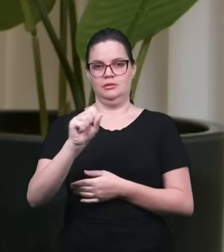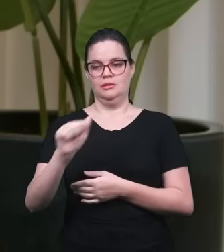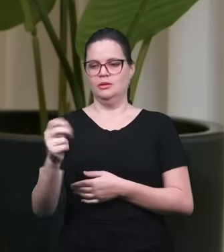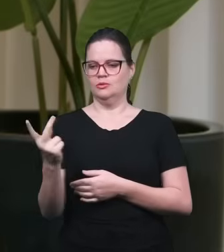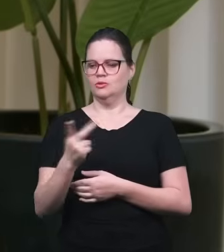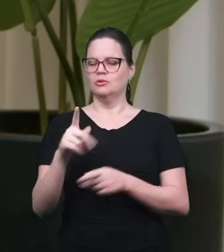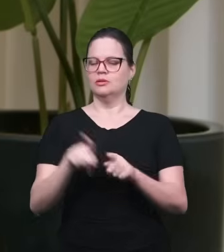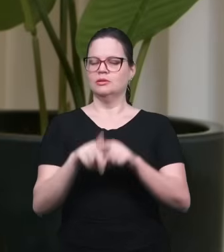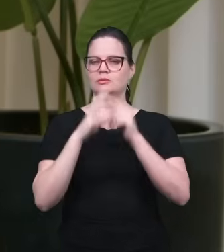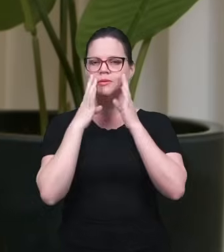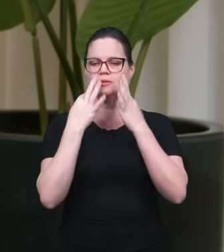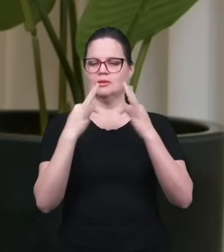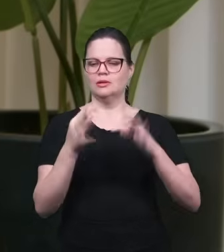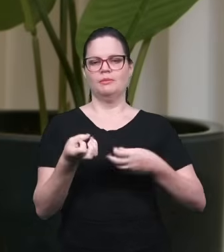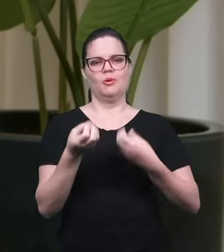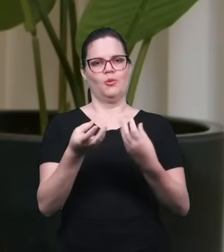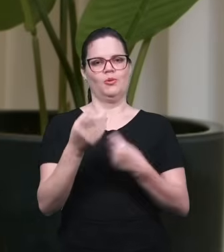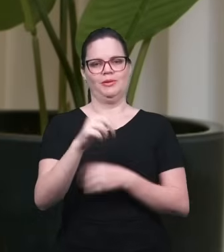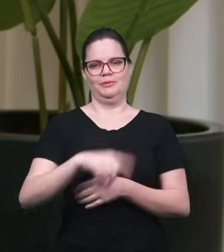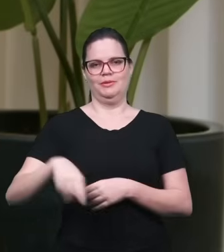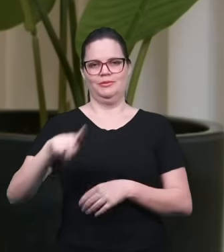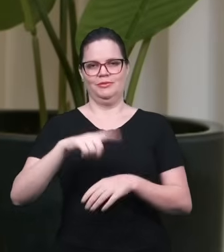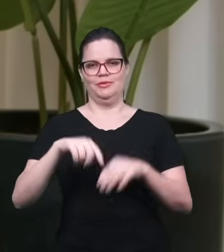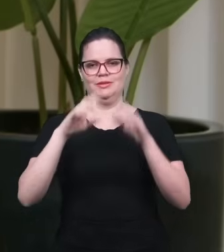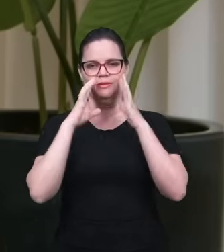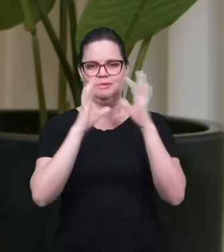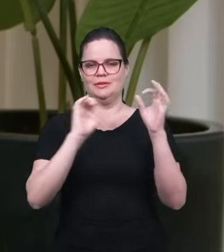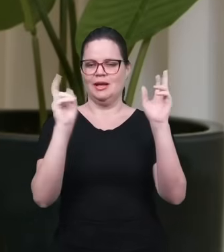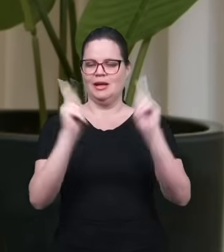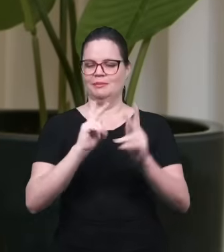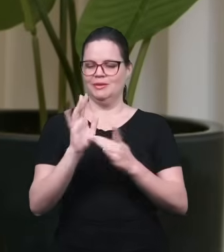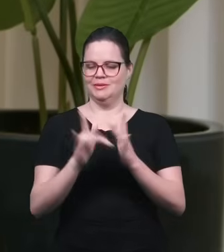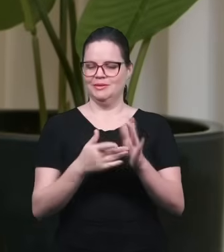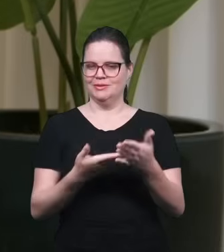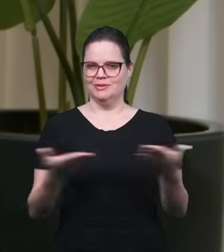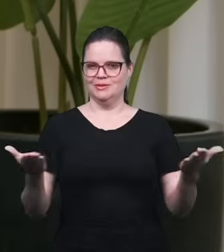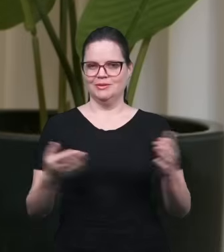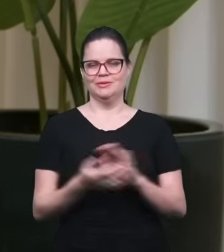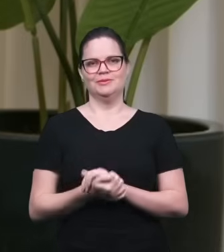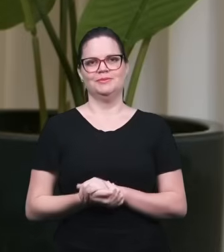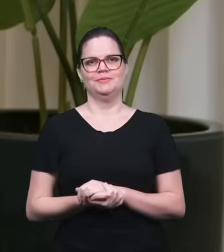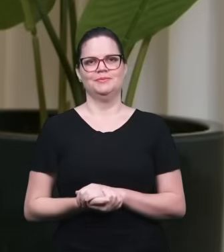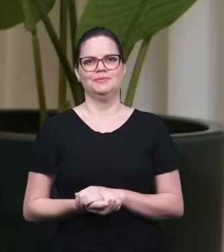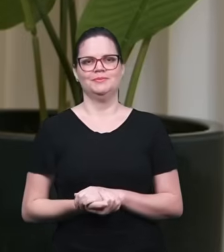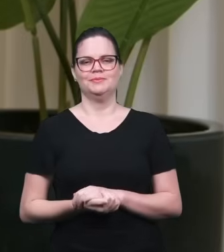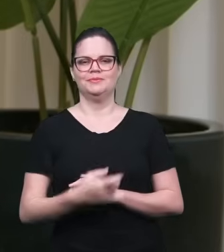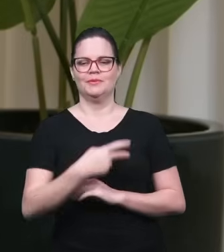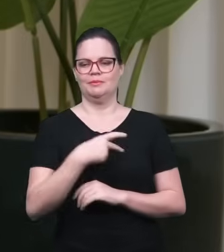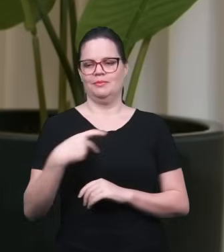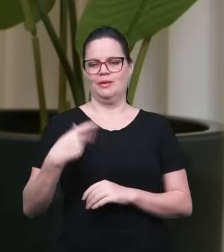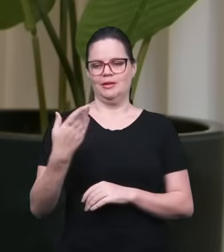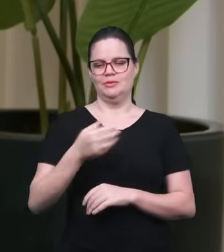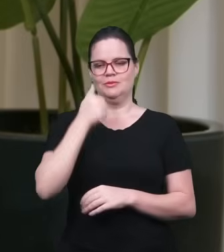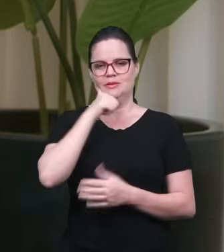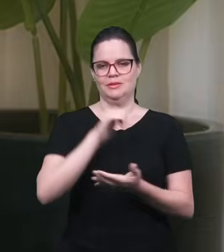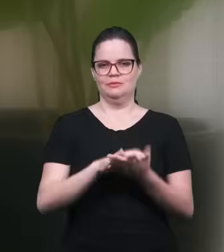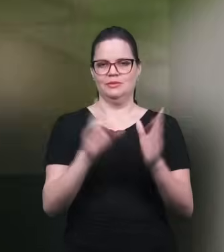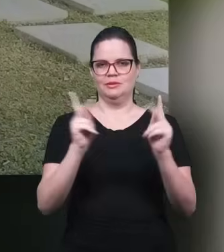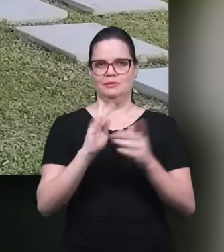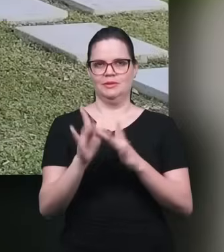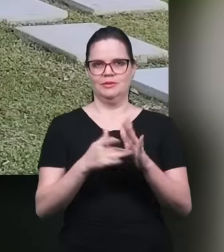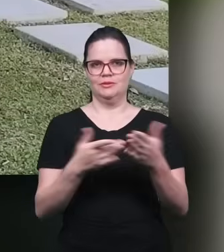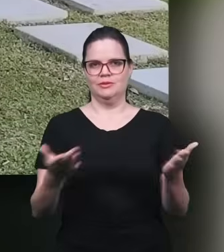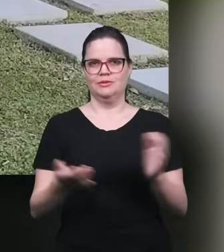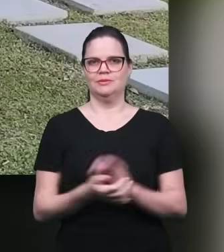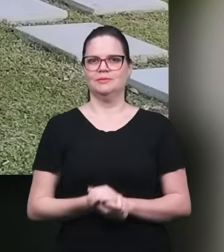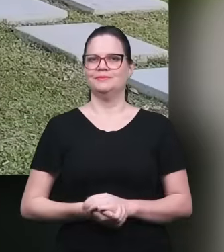bom testemunho para compartilhar conosco. A paz do Senhor Jesus, Felipe, pastor Felipe e Maísa.